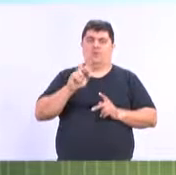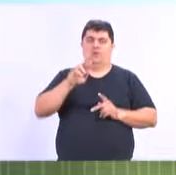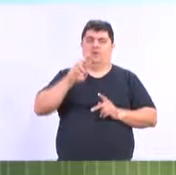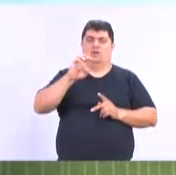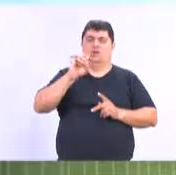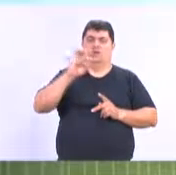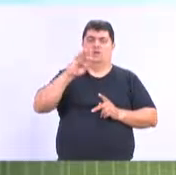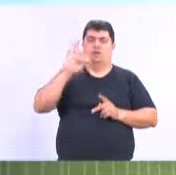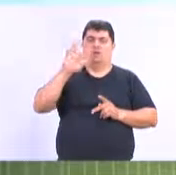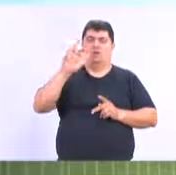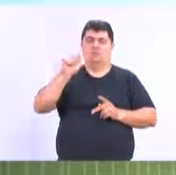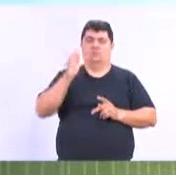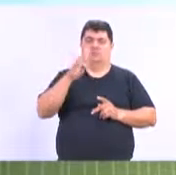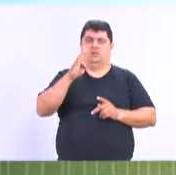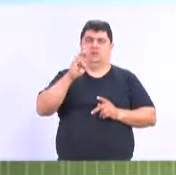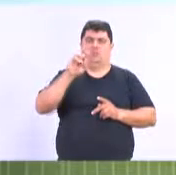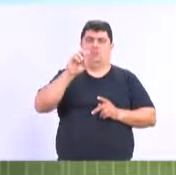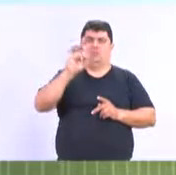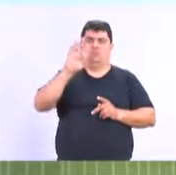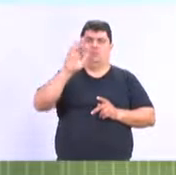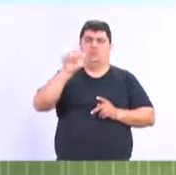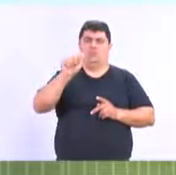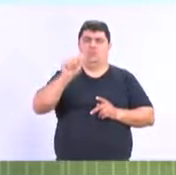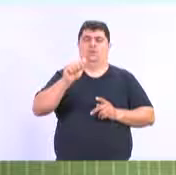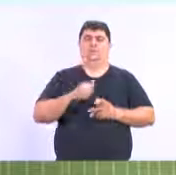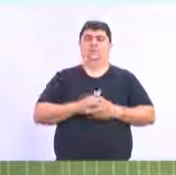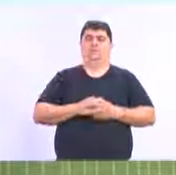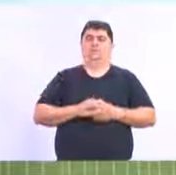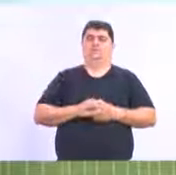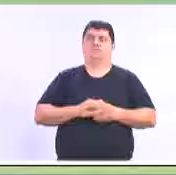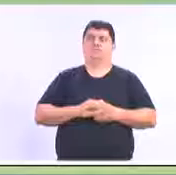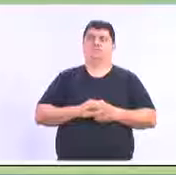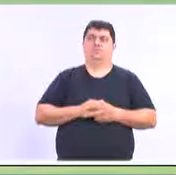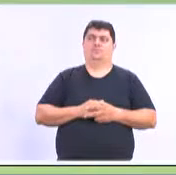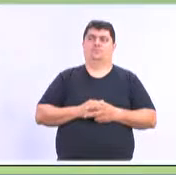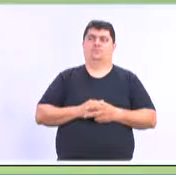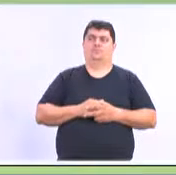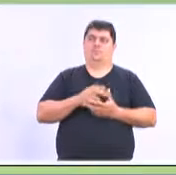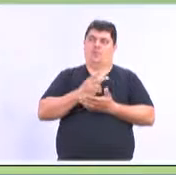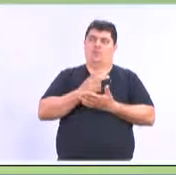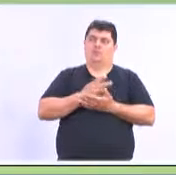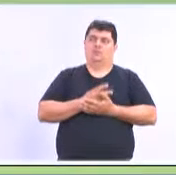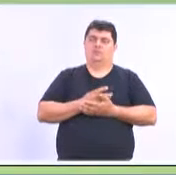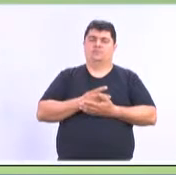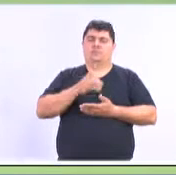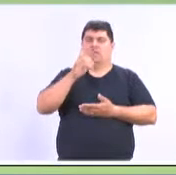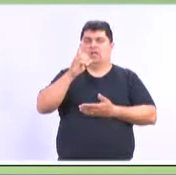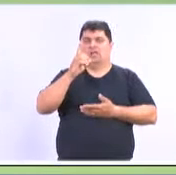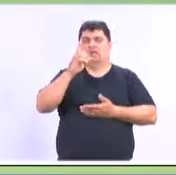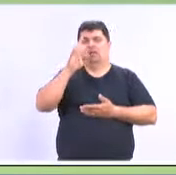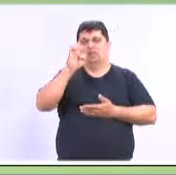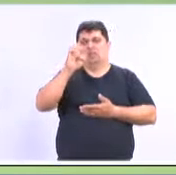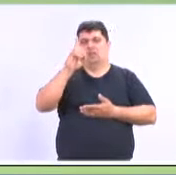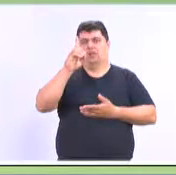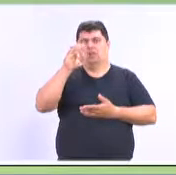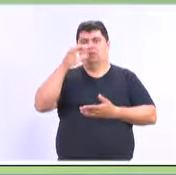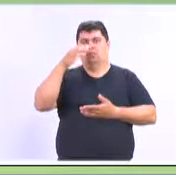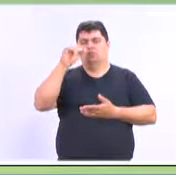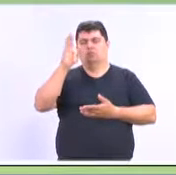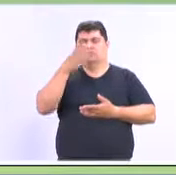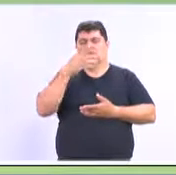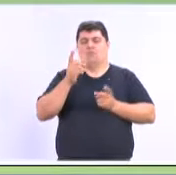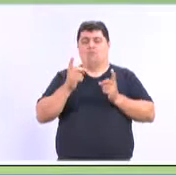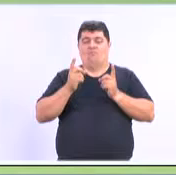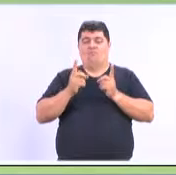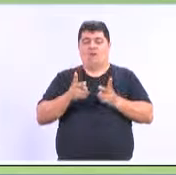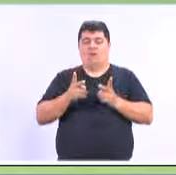a determinação de receita bruta. Seguindo com os slides, depois da receita bruta eu tenho as deduções da venda.